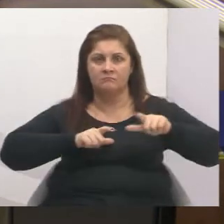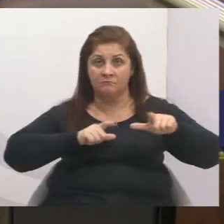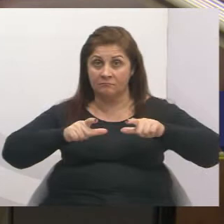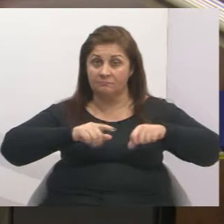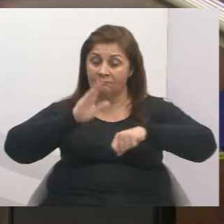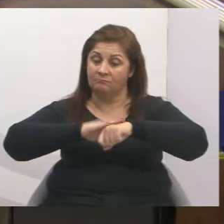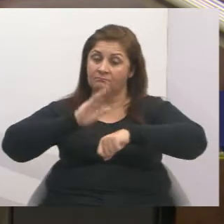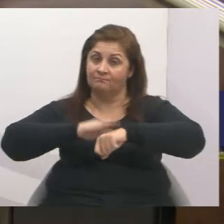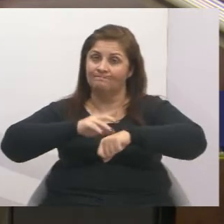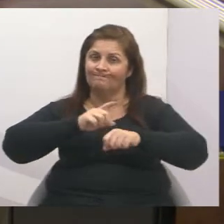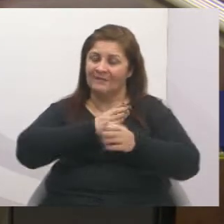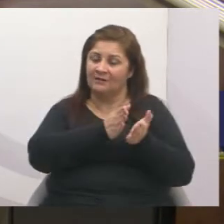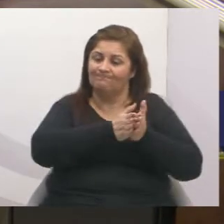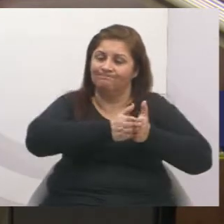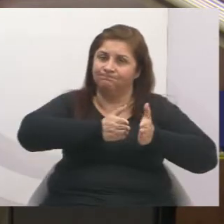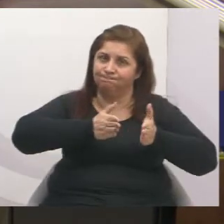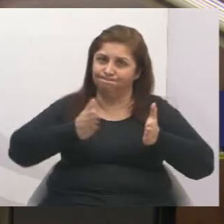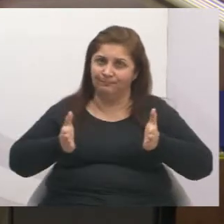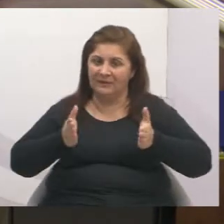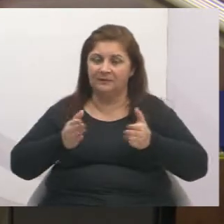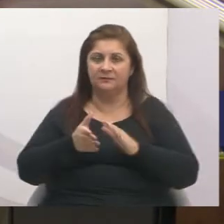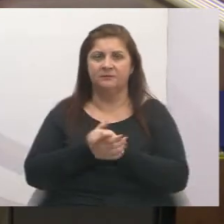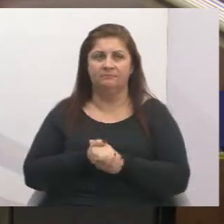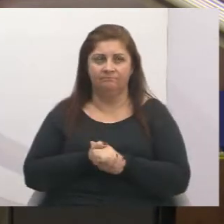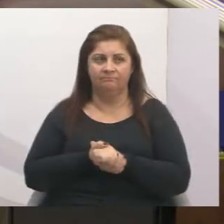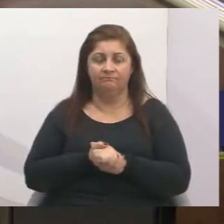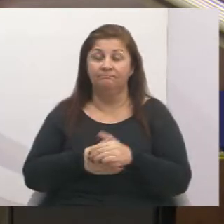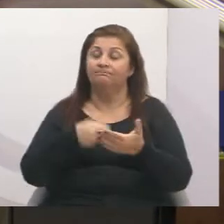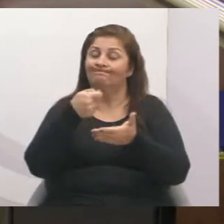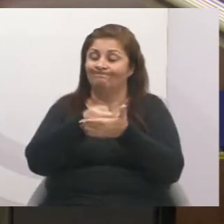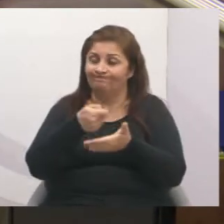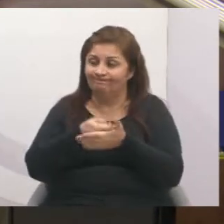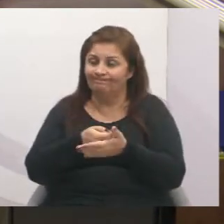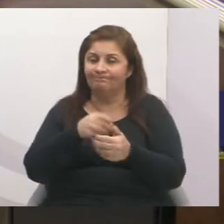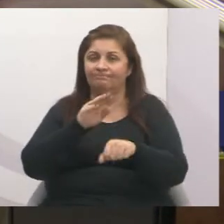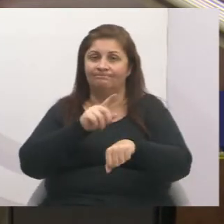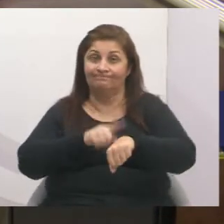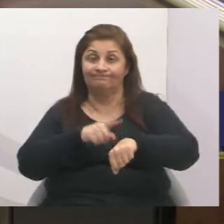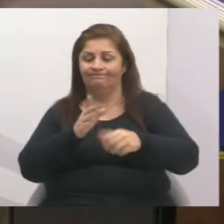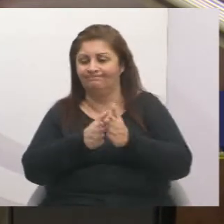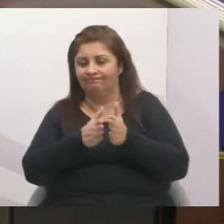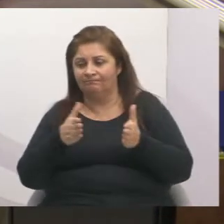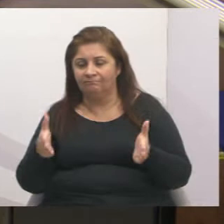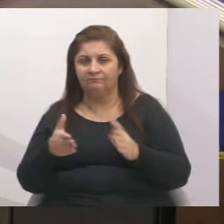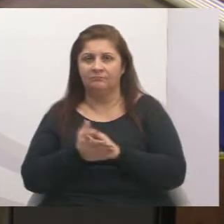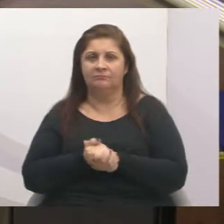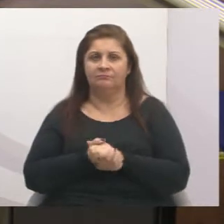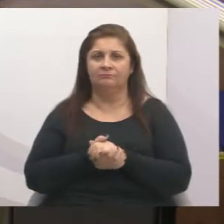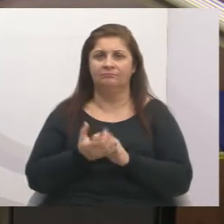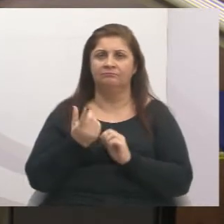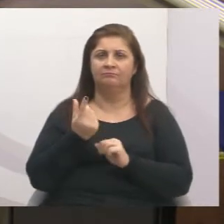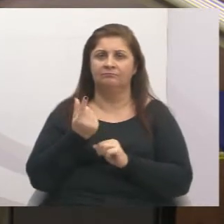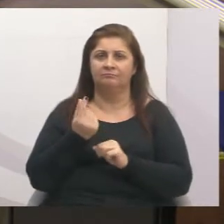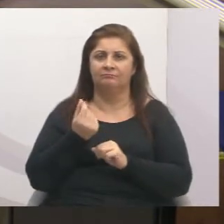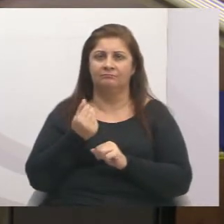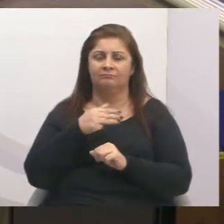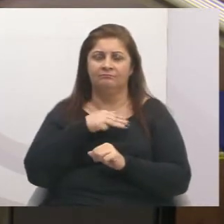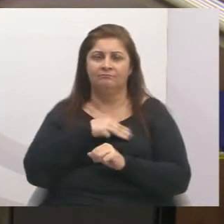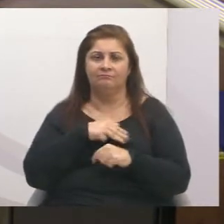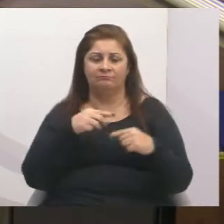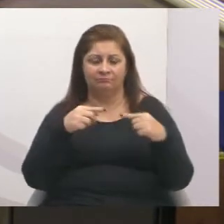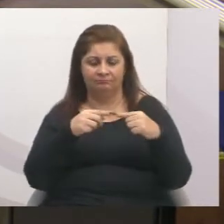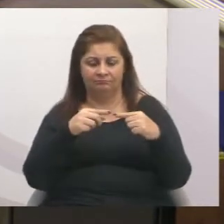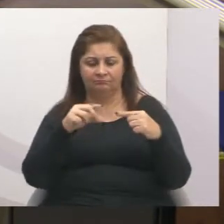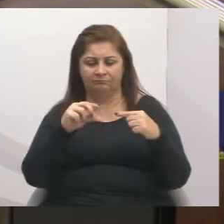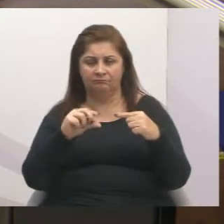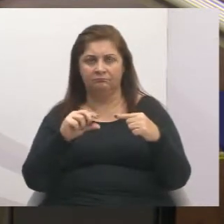mais tempo, contribua por mais tempo, receba um benefício